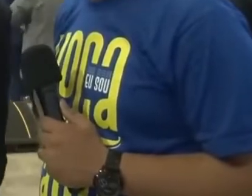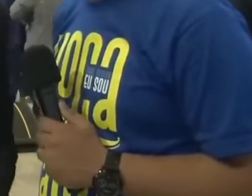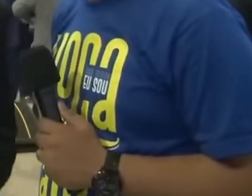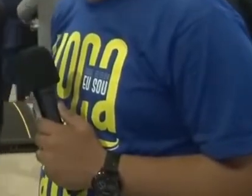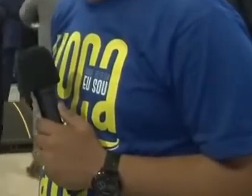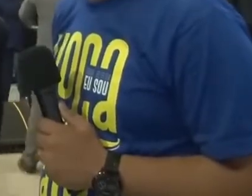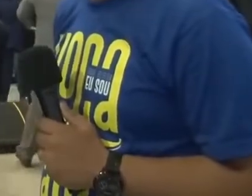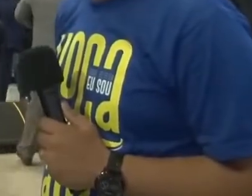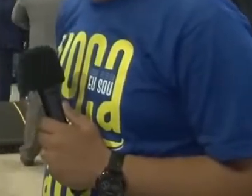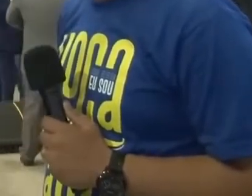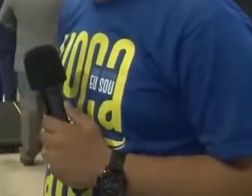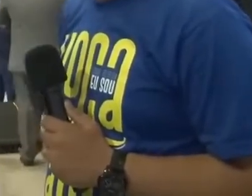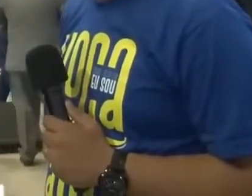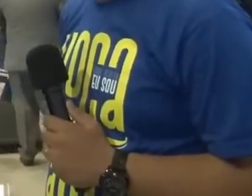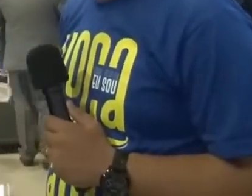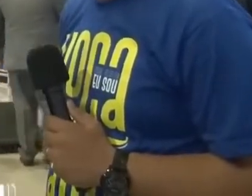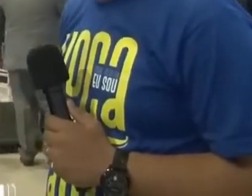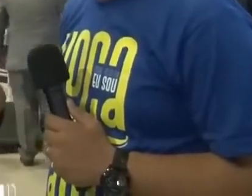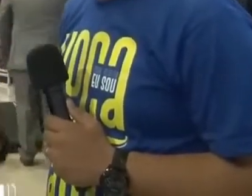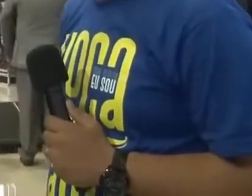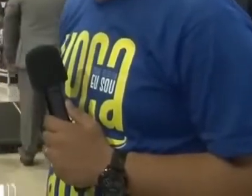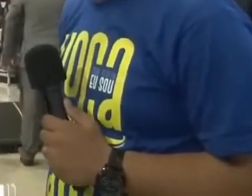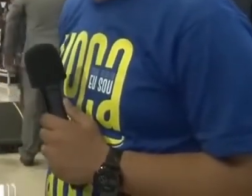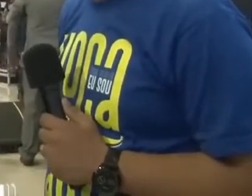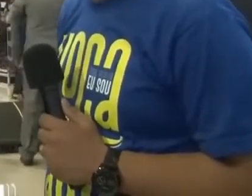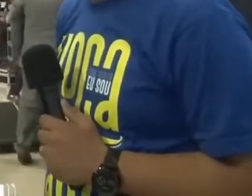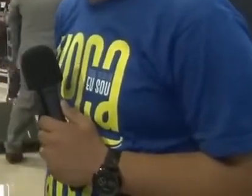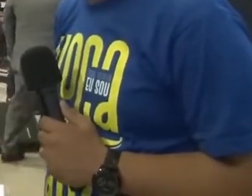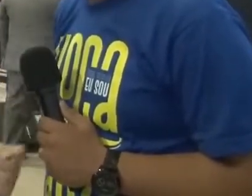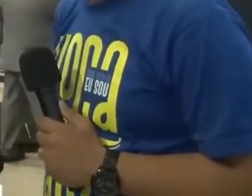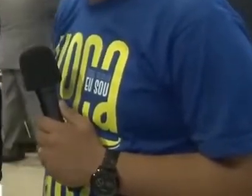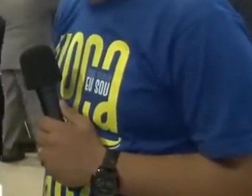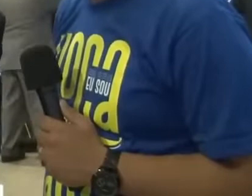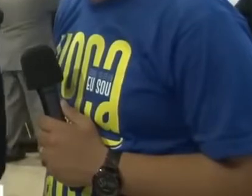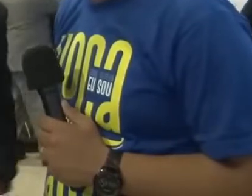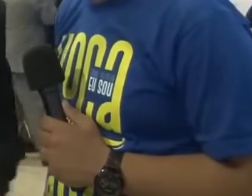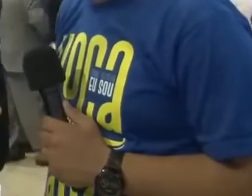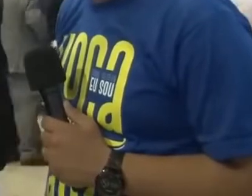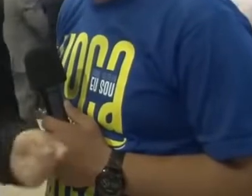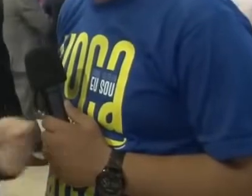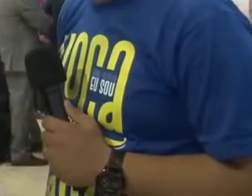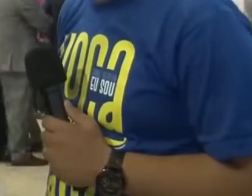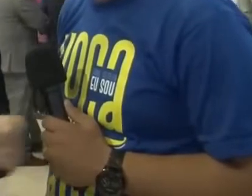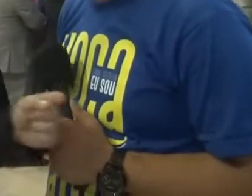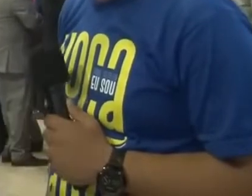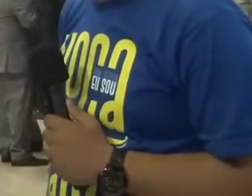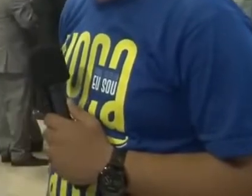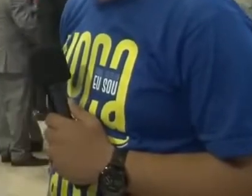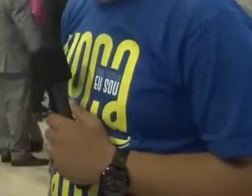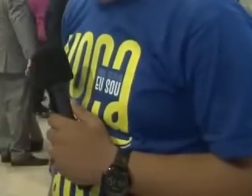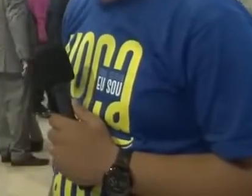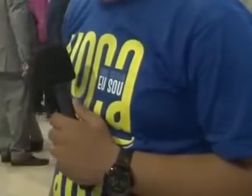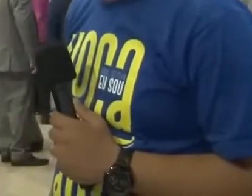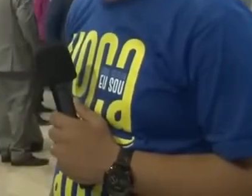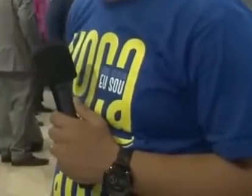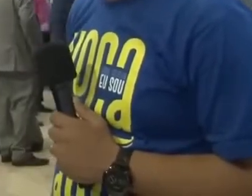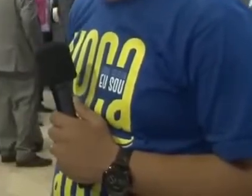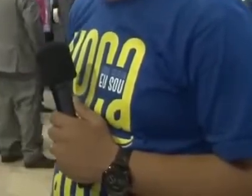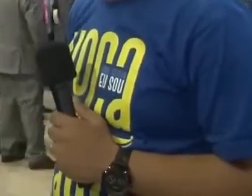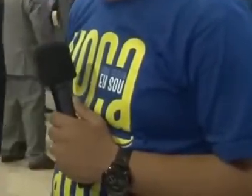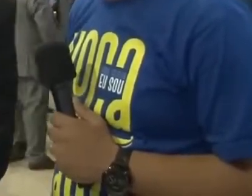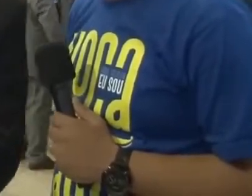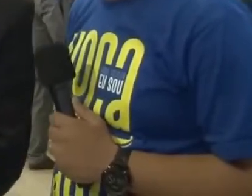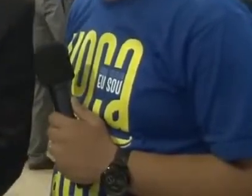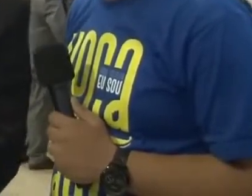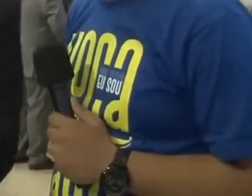É só Deus para fazer isso. Nada. Só Jesus. Graça, graça, graça. Mais nada. E